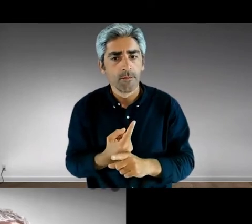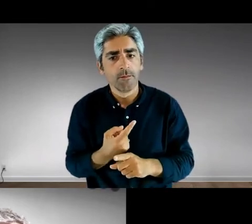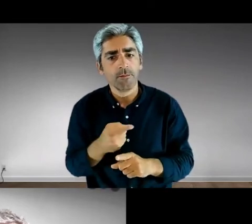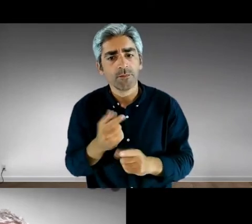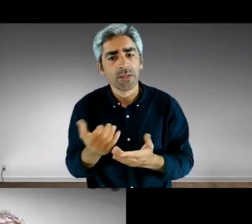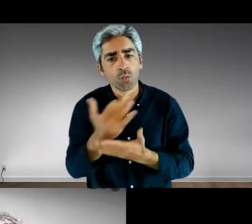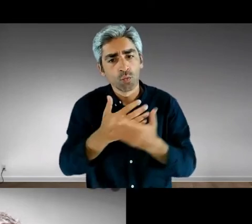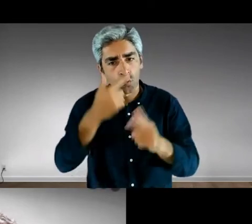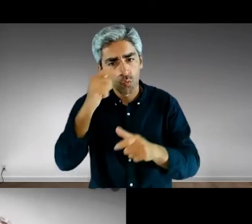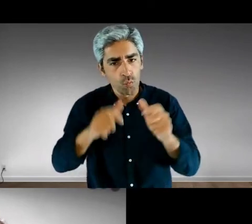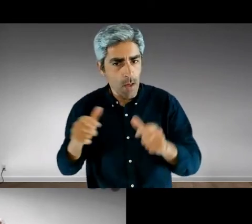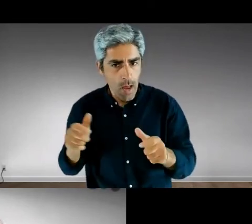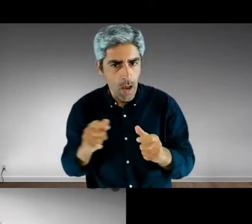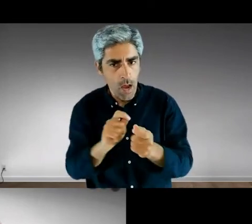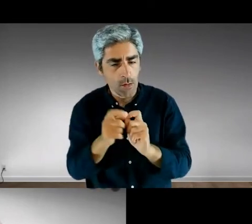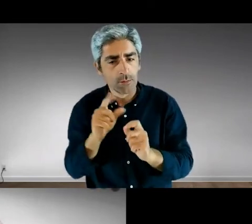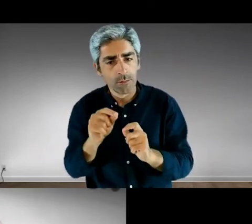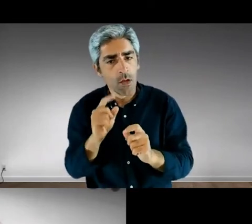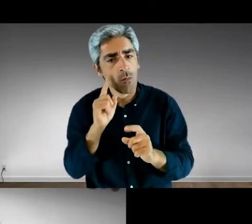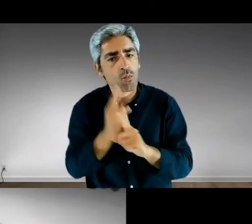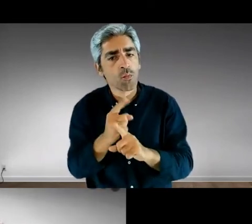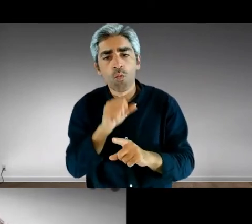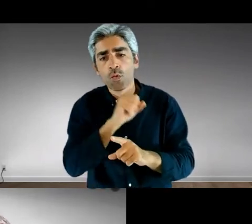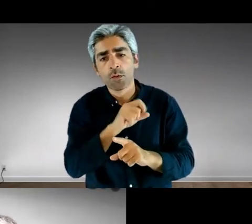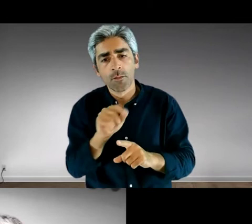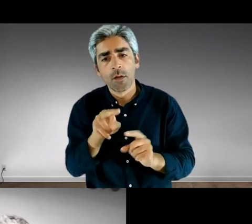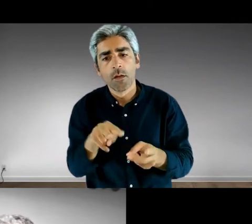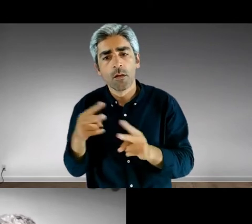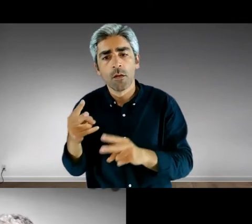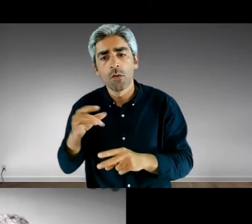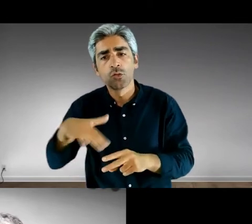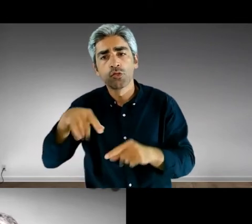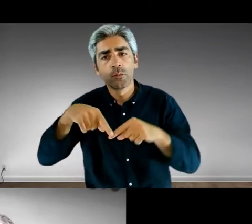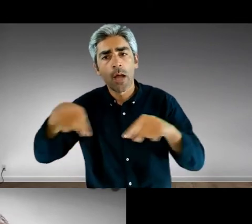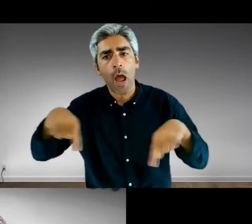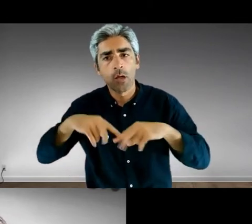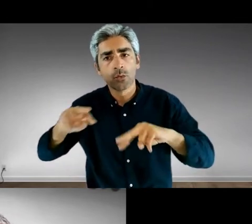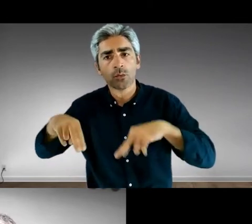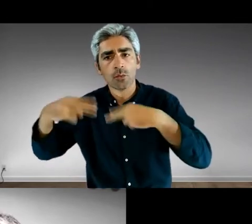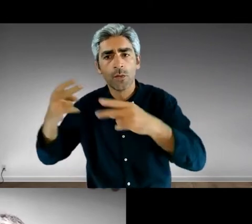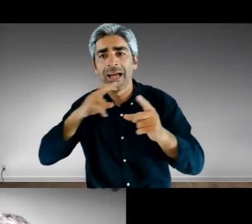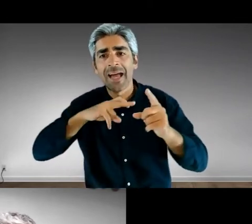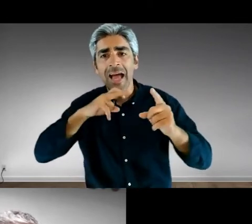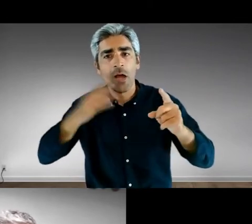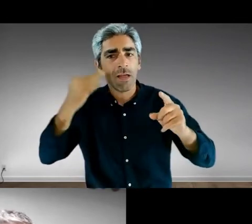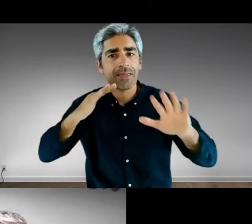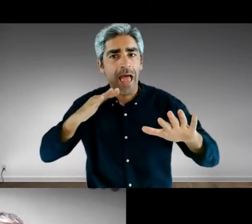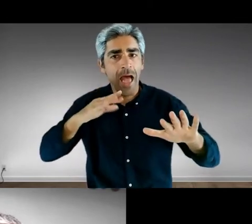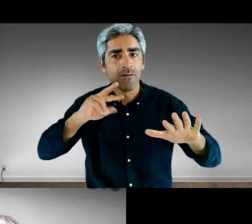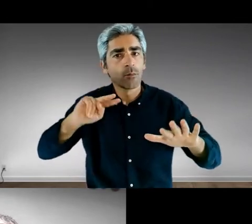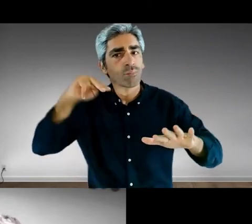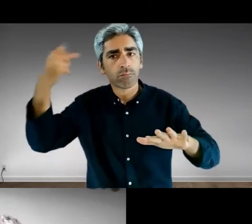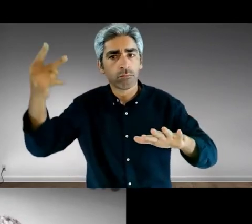recursos humanos, claramente, mas coincide, engraçado, com a passagem de um local físico, da zona do Rato, para o Estádio